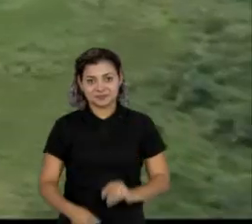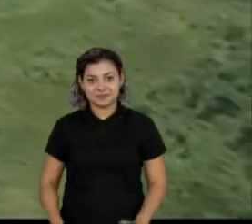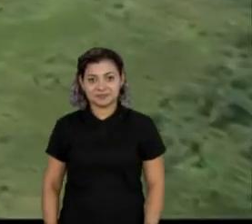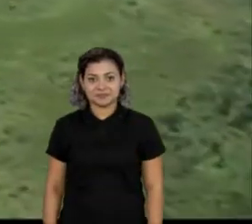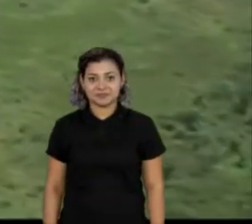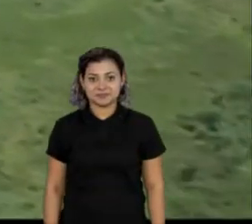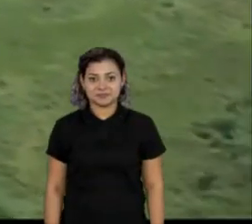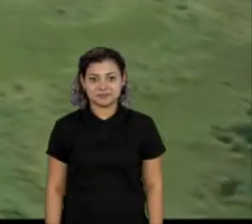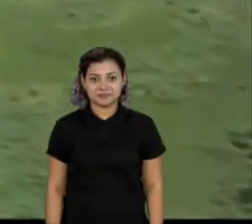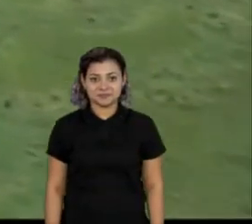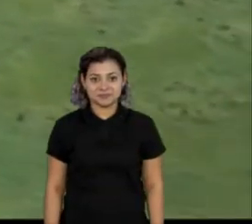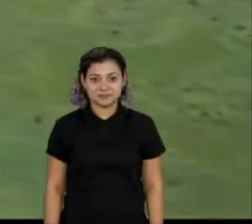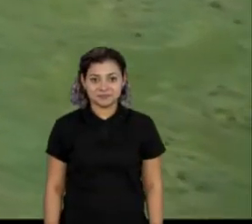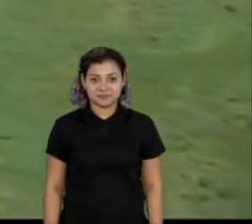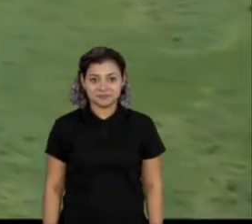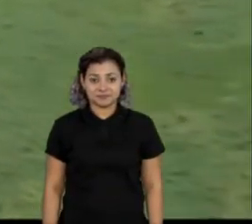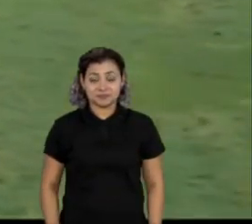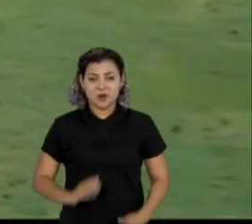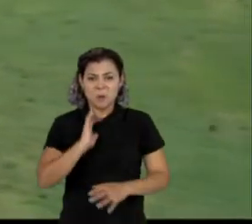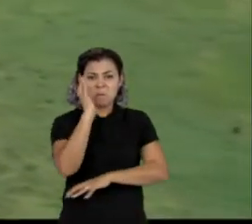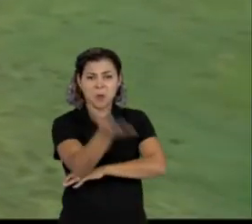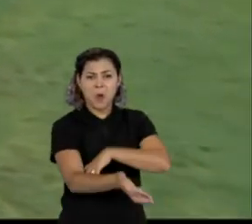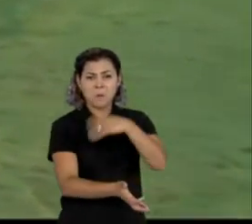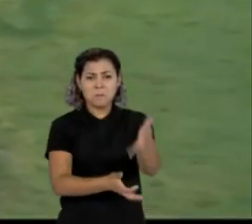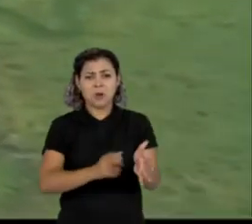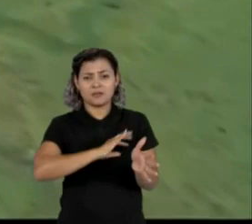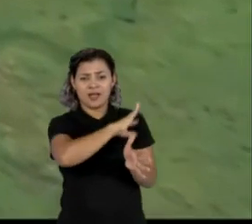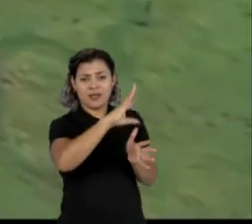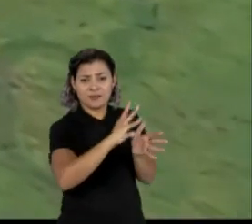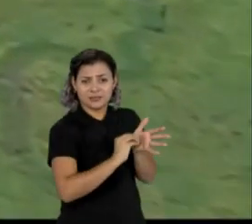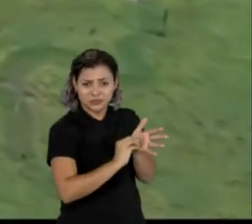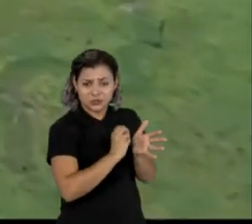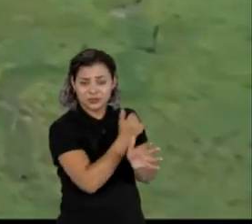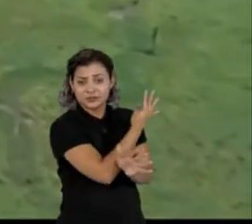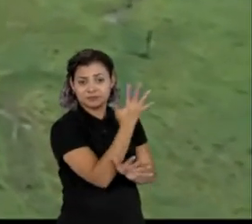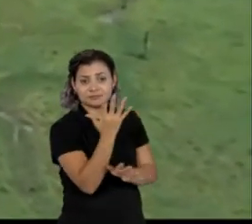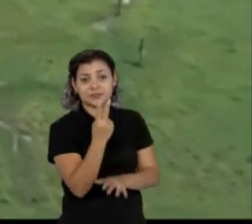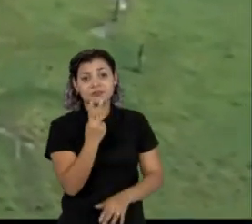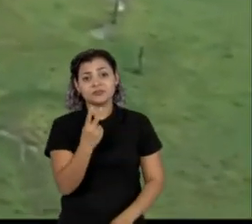Eco. O desmatamento na Amazônia cresce